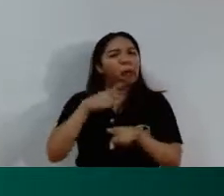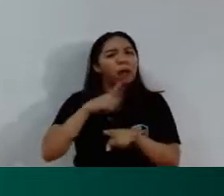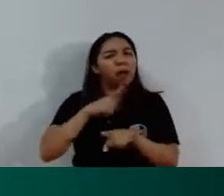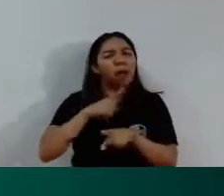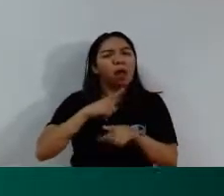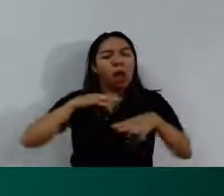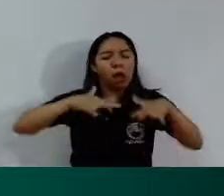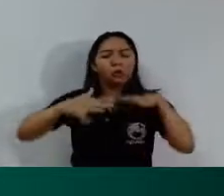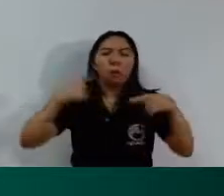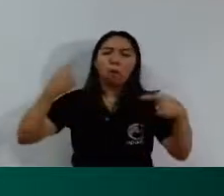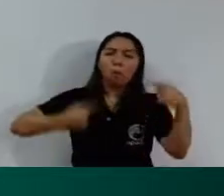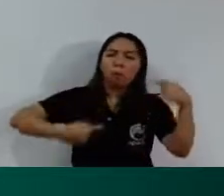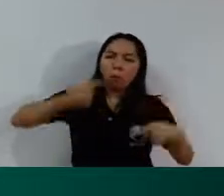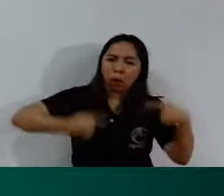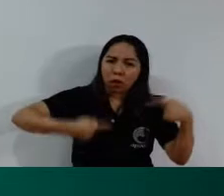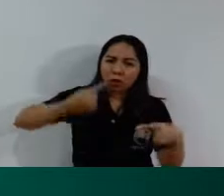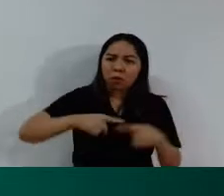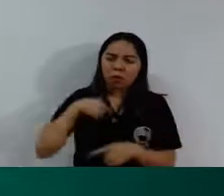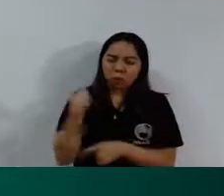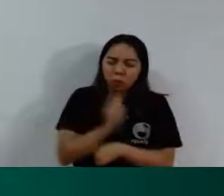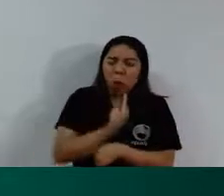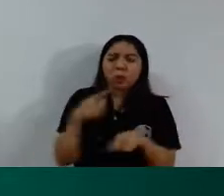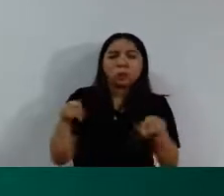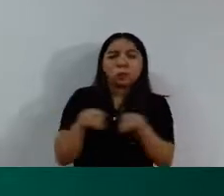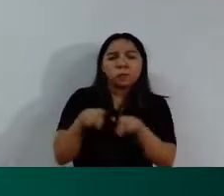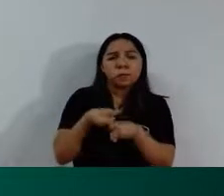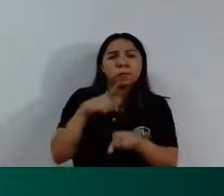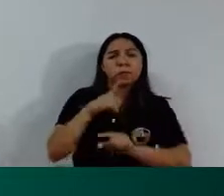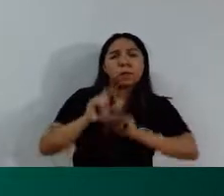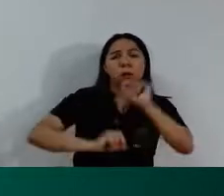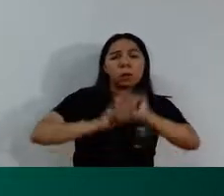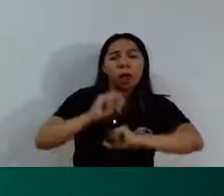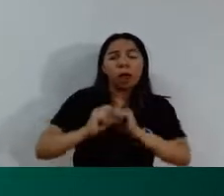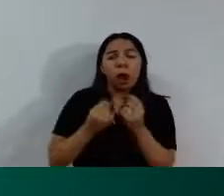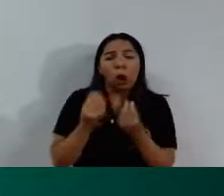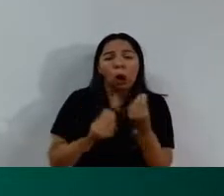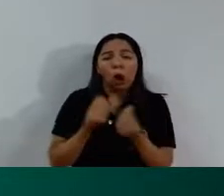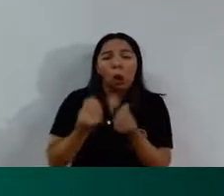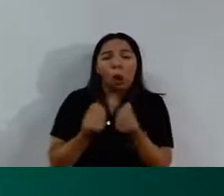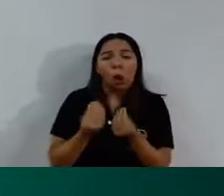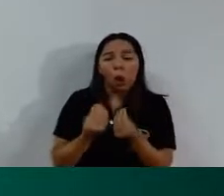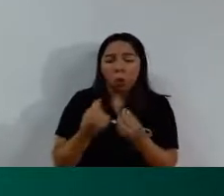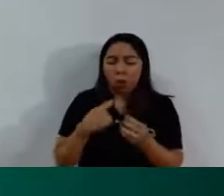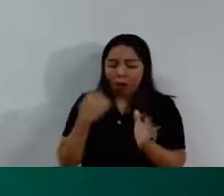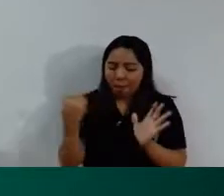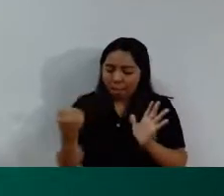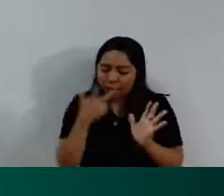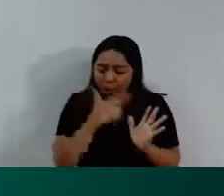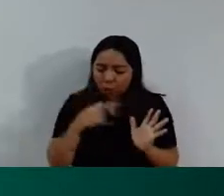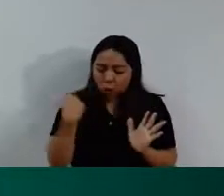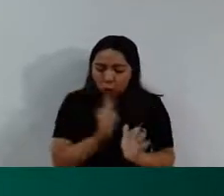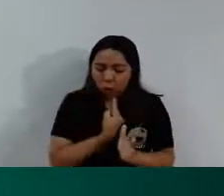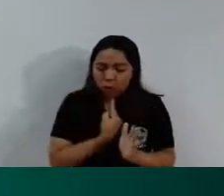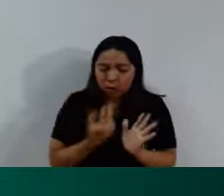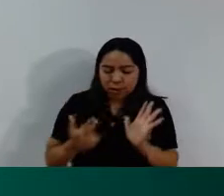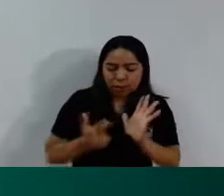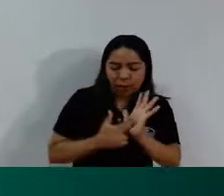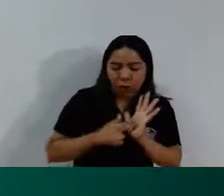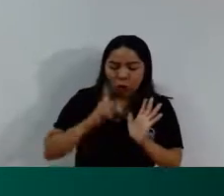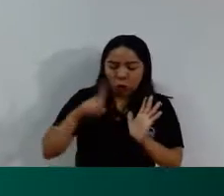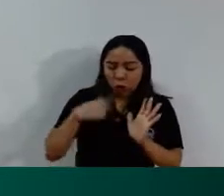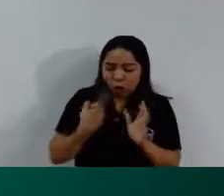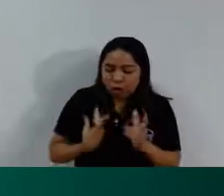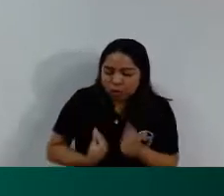e essa aproximação Nossa também de marca um modo de ser e de estar de se